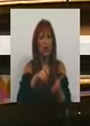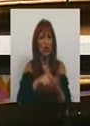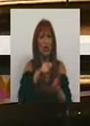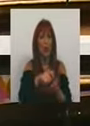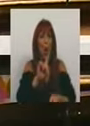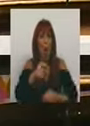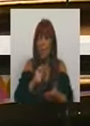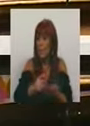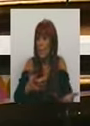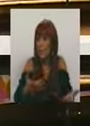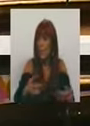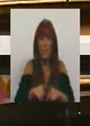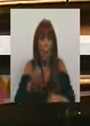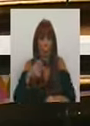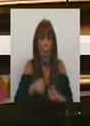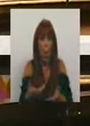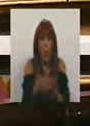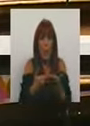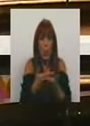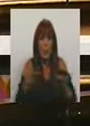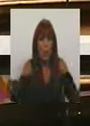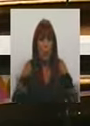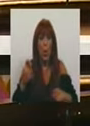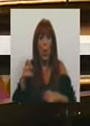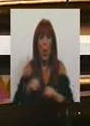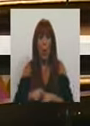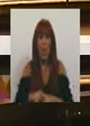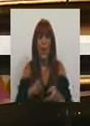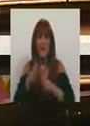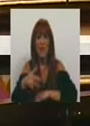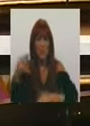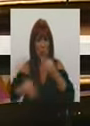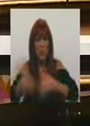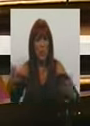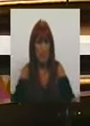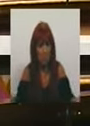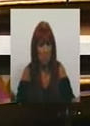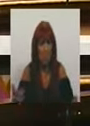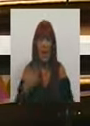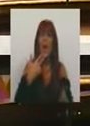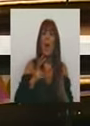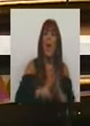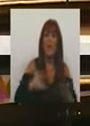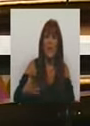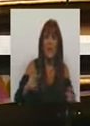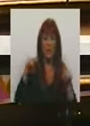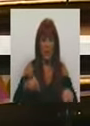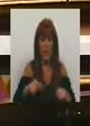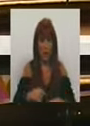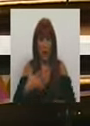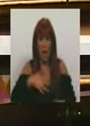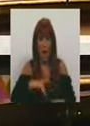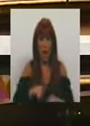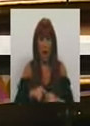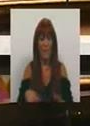que não passe ou pela negociação ou pela via judicial? A verdade é que ao se